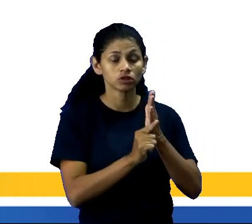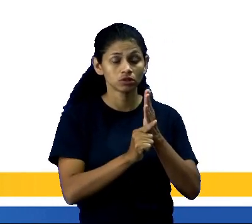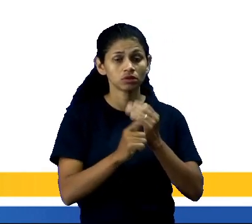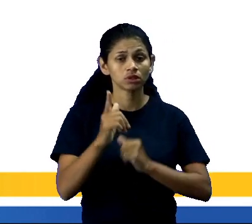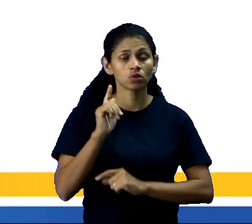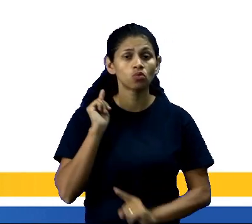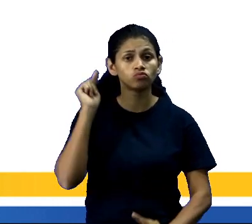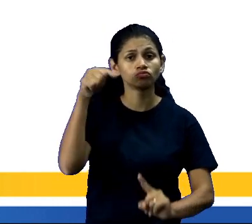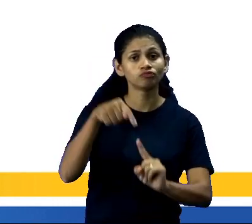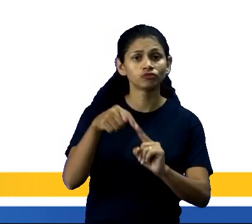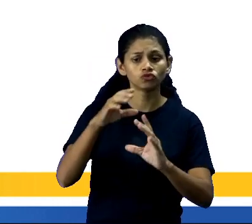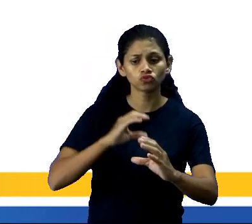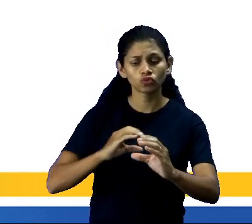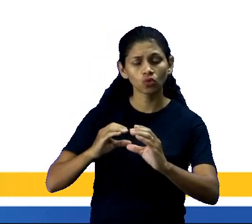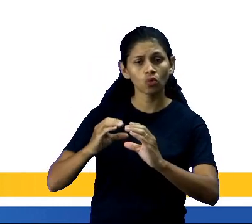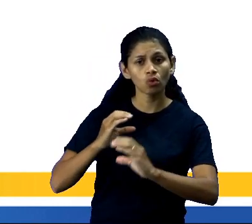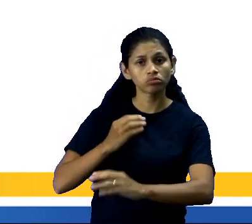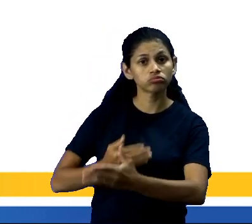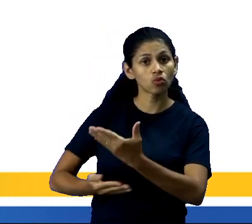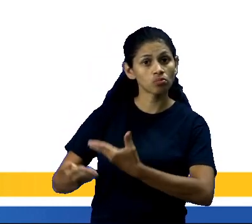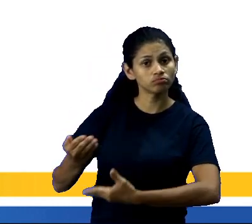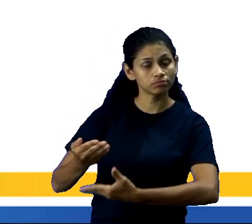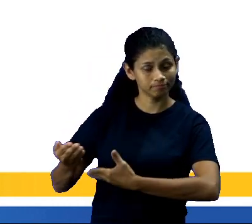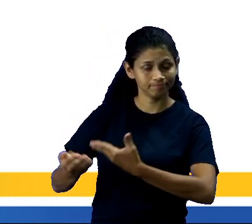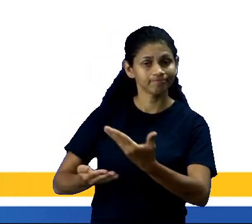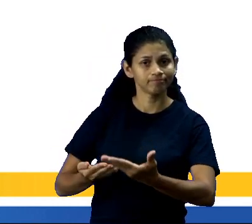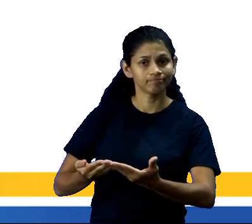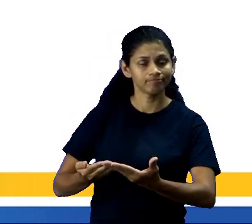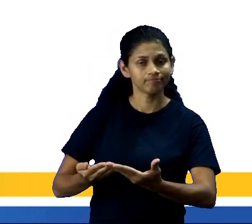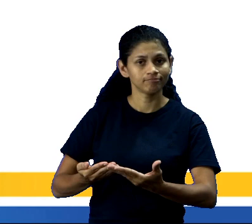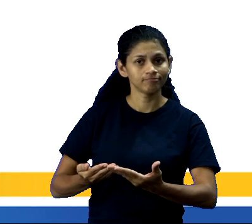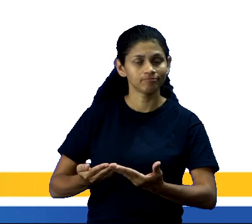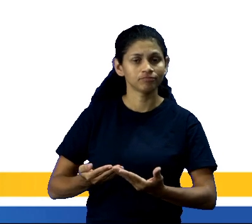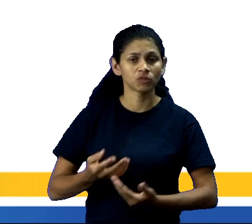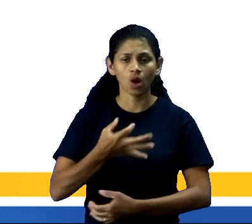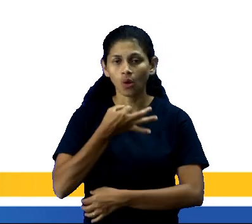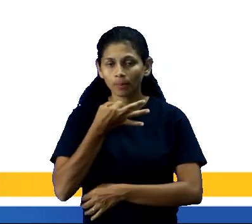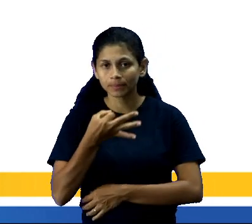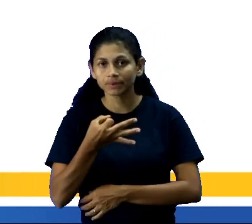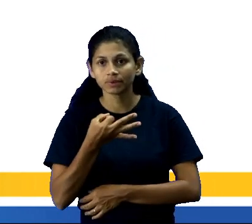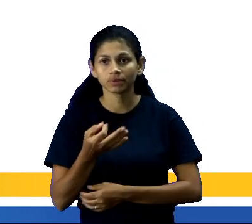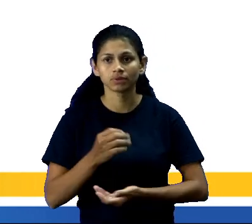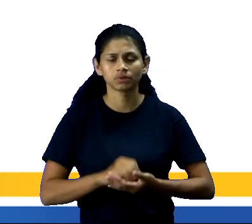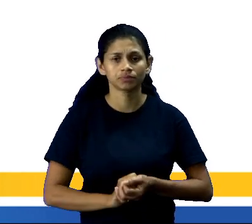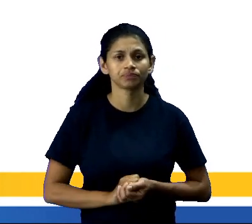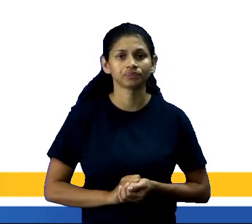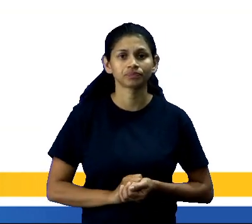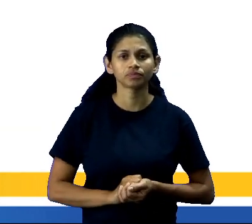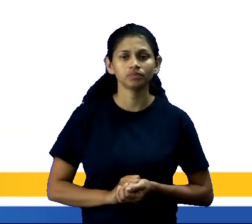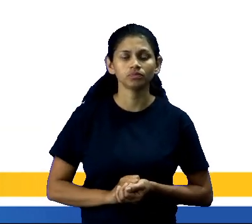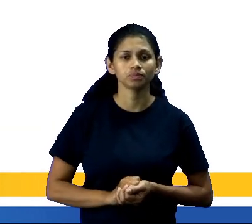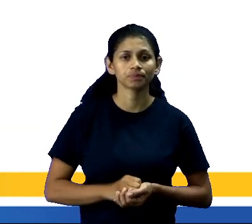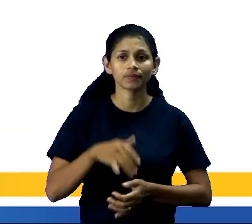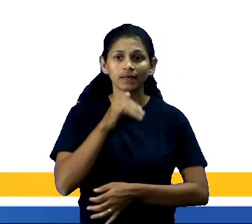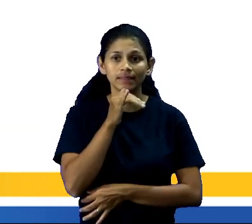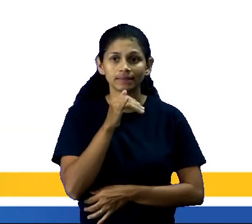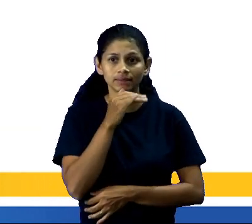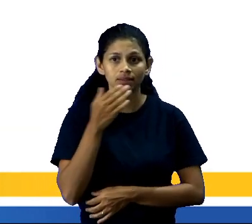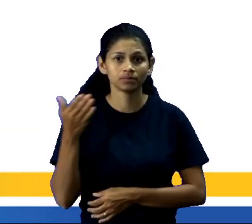de opiniões a respeito de uma obra, justificando suas apreciações sobre um livro. Olha